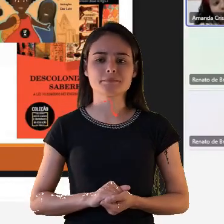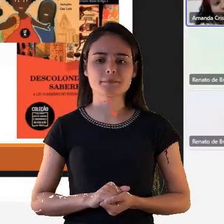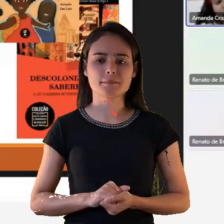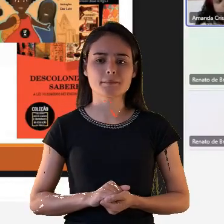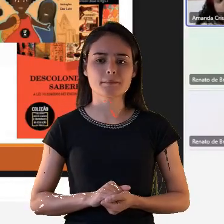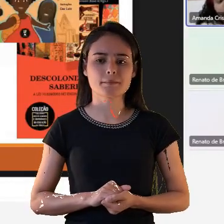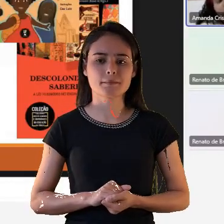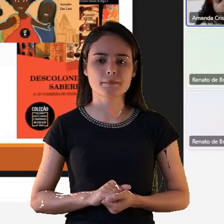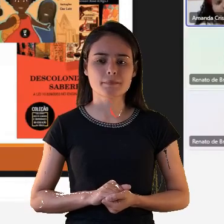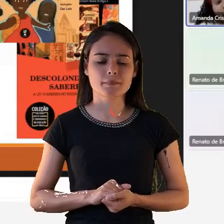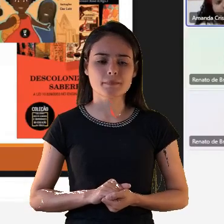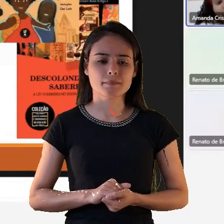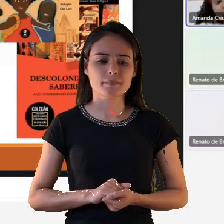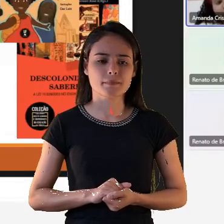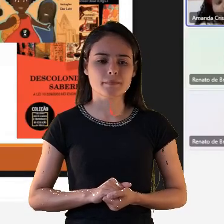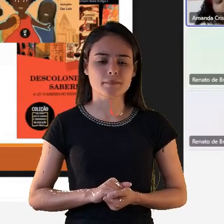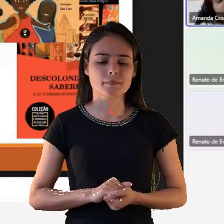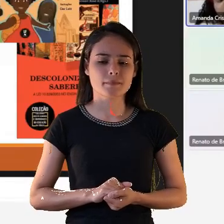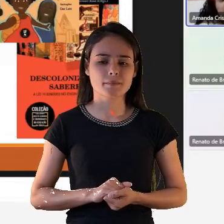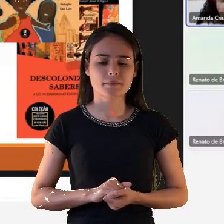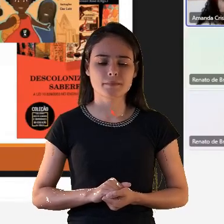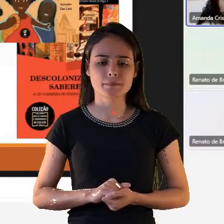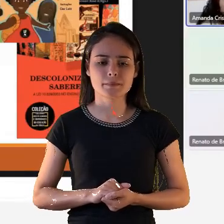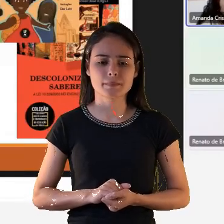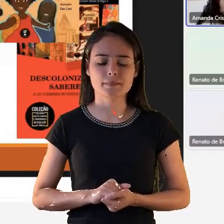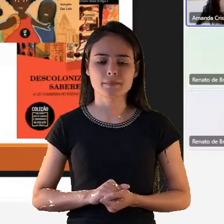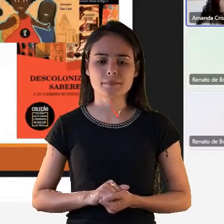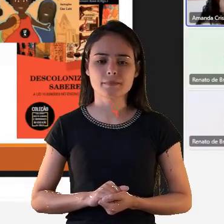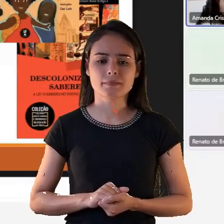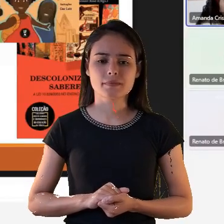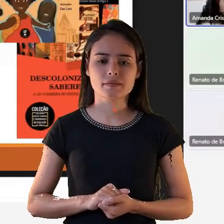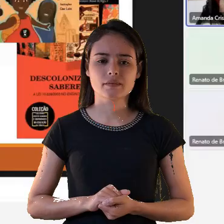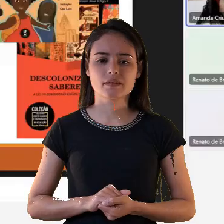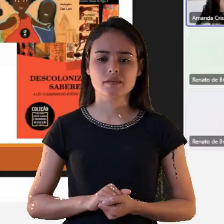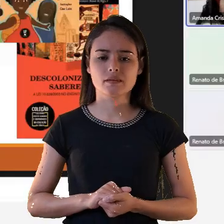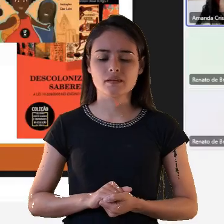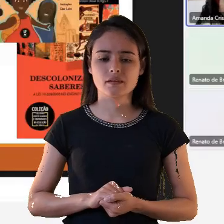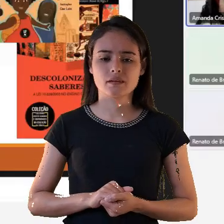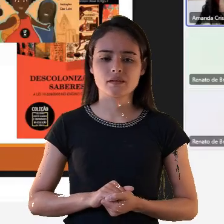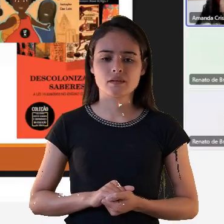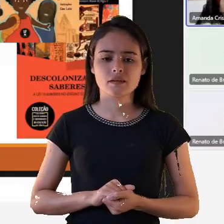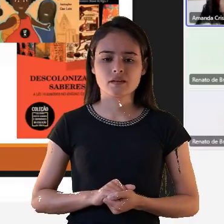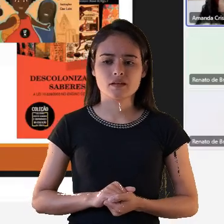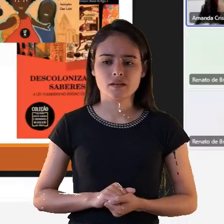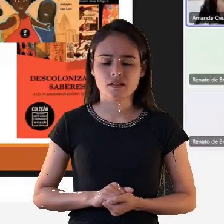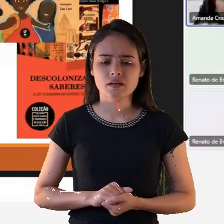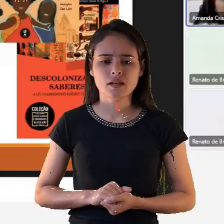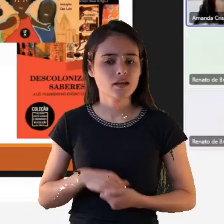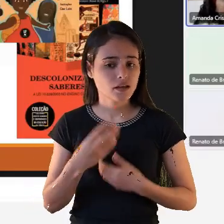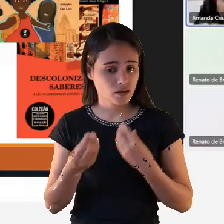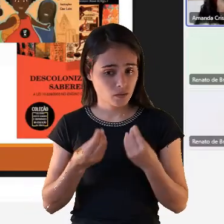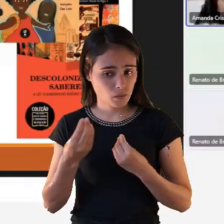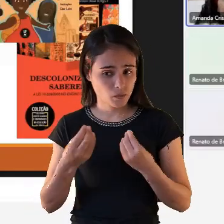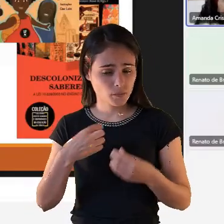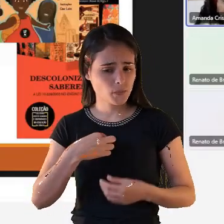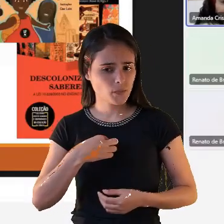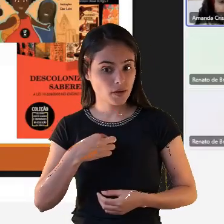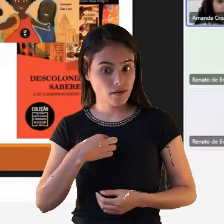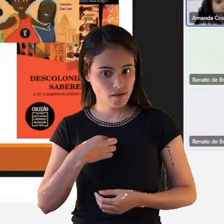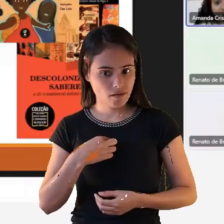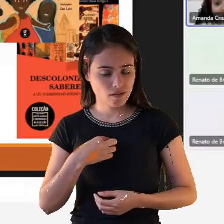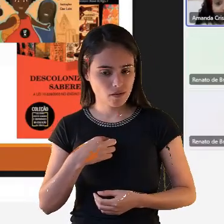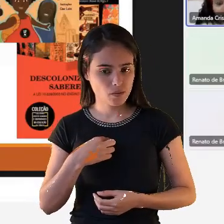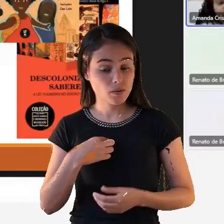como eu sou a primeira mulher negra, né, a alcançar o ensino superior,